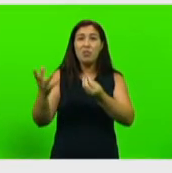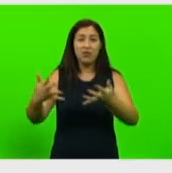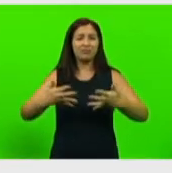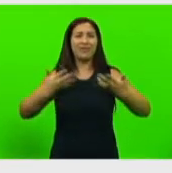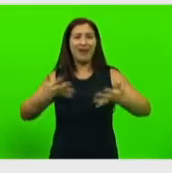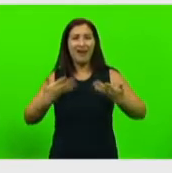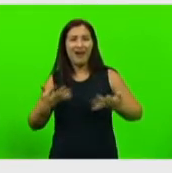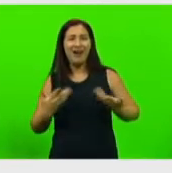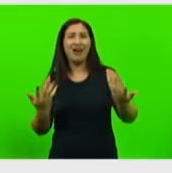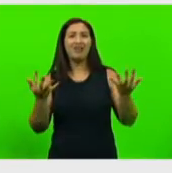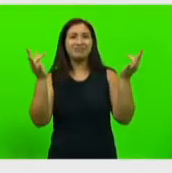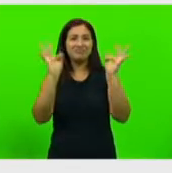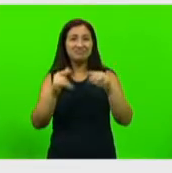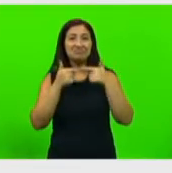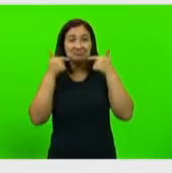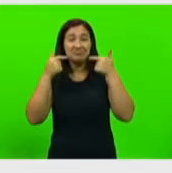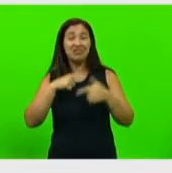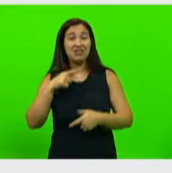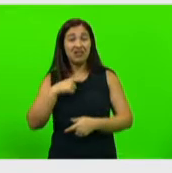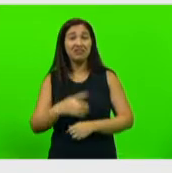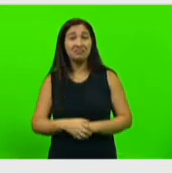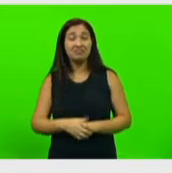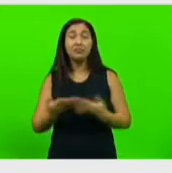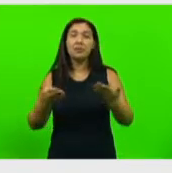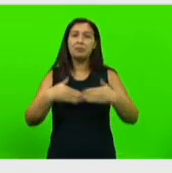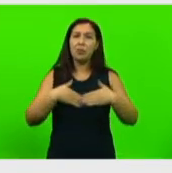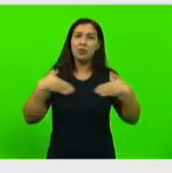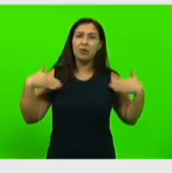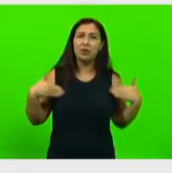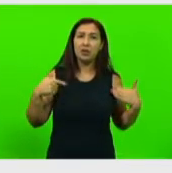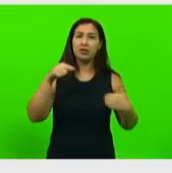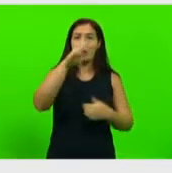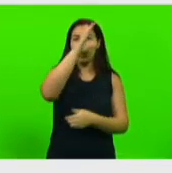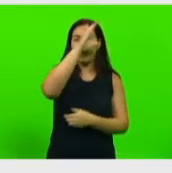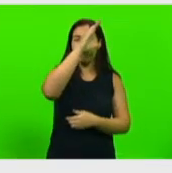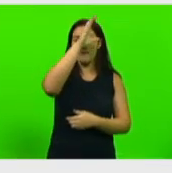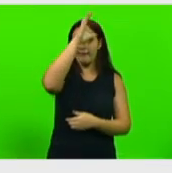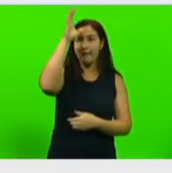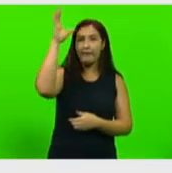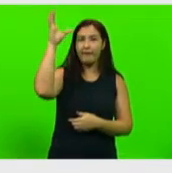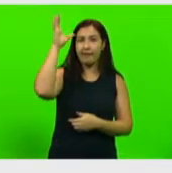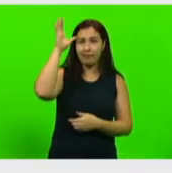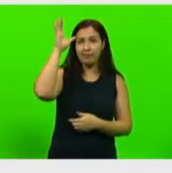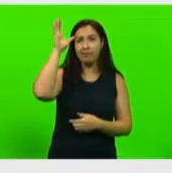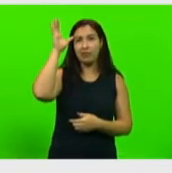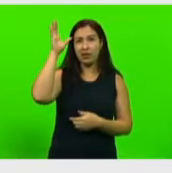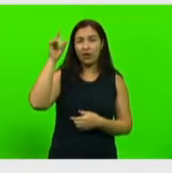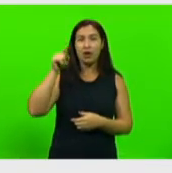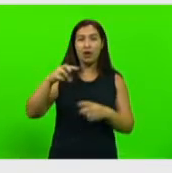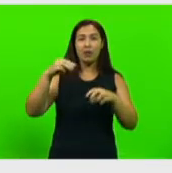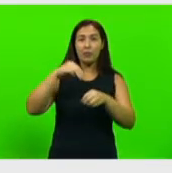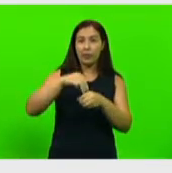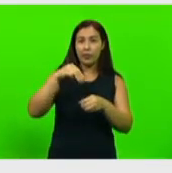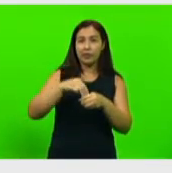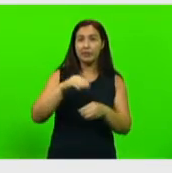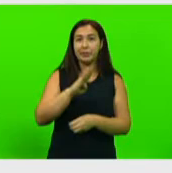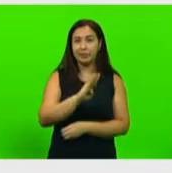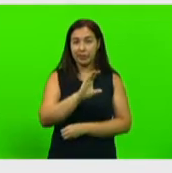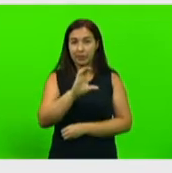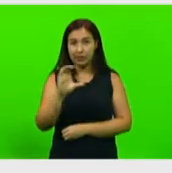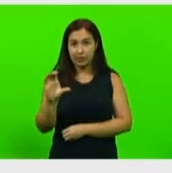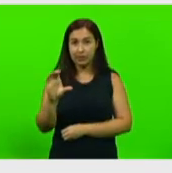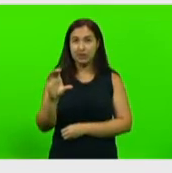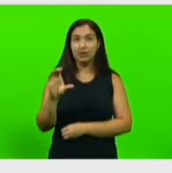dele. Foi homenageado pela Câmara de Vereadores do município de Balneário Camboriú,